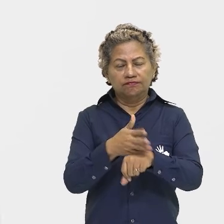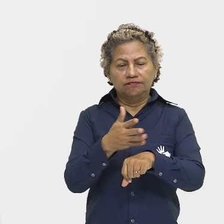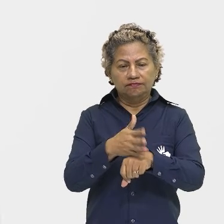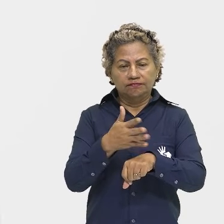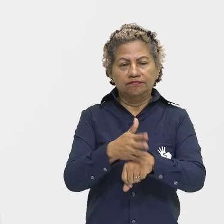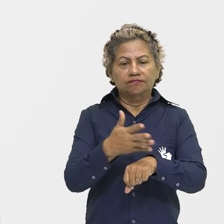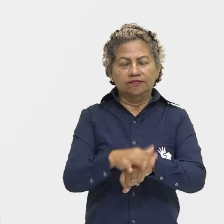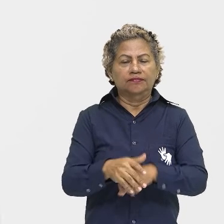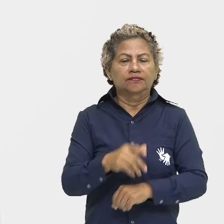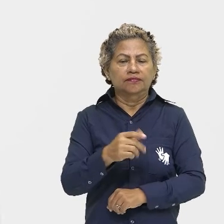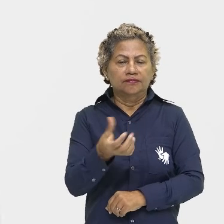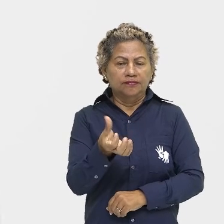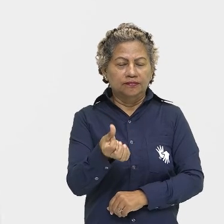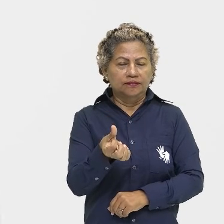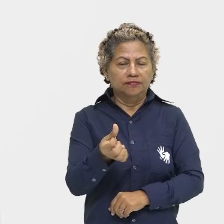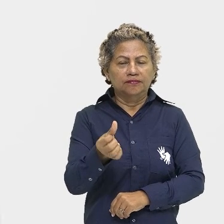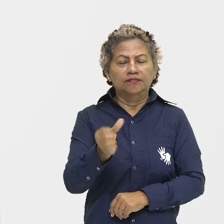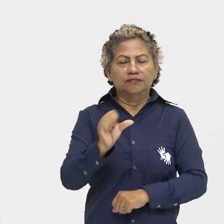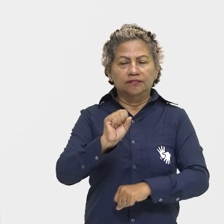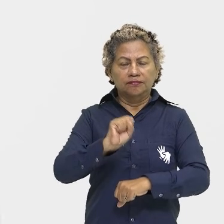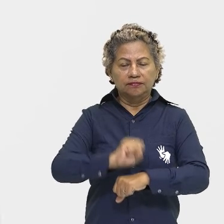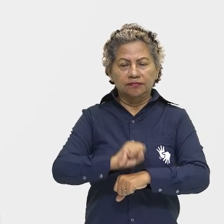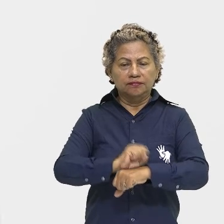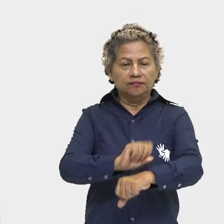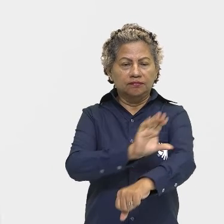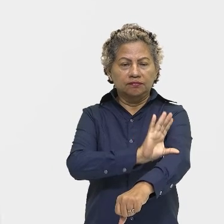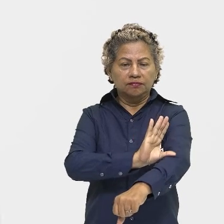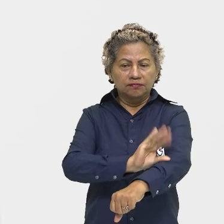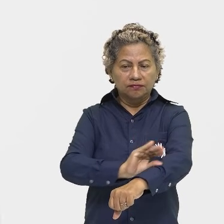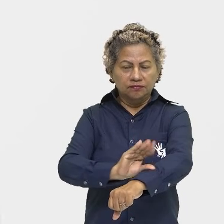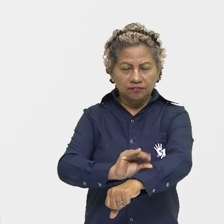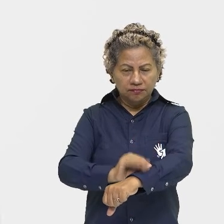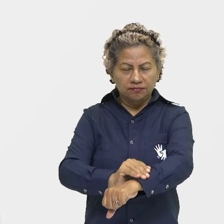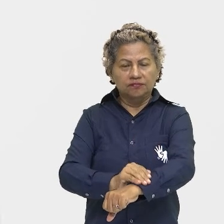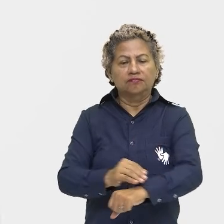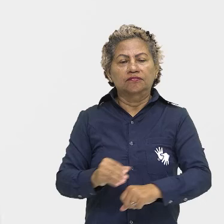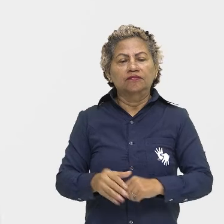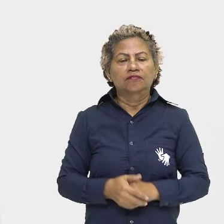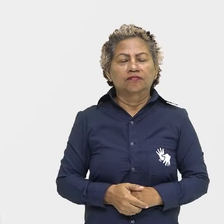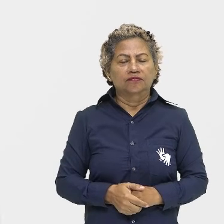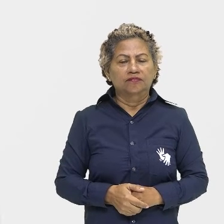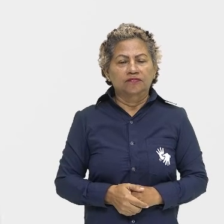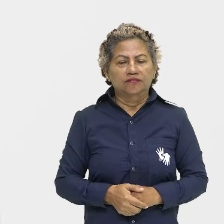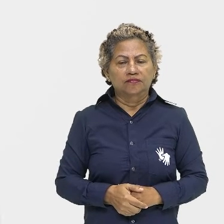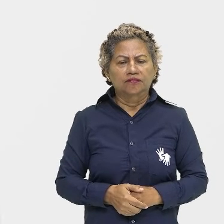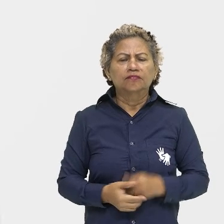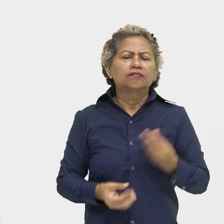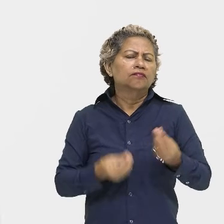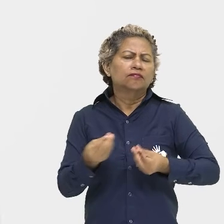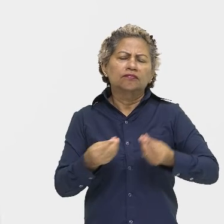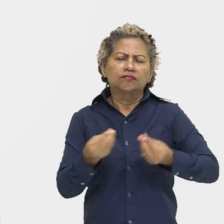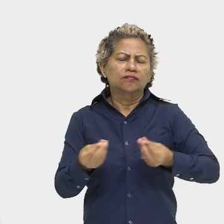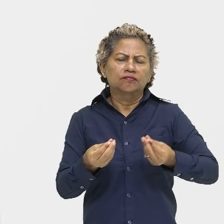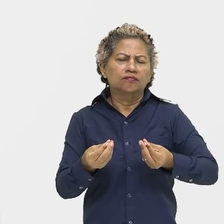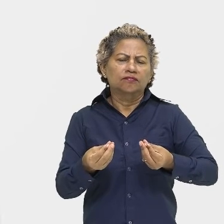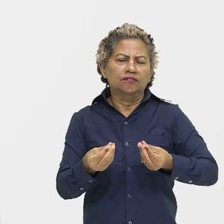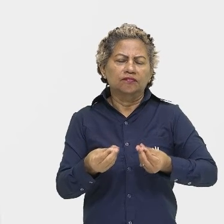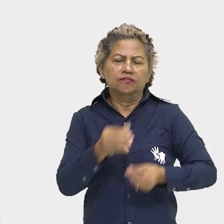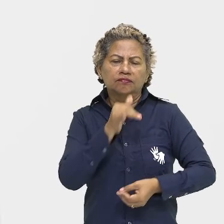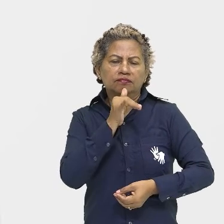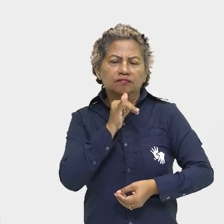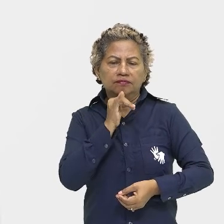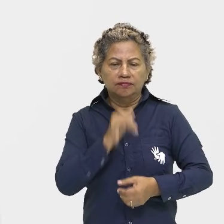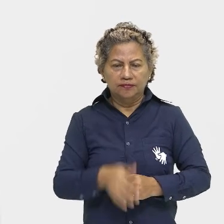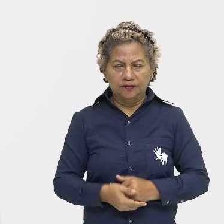excêntricas, 6 segundos no músculo a ser alongado, seguida de alongamento. Como é que seria esse alongamento? Por exemplo,